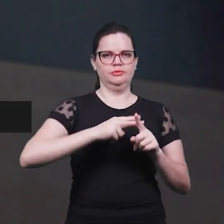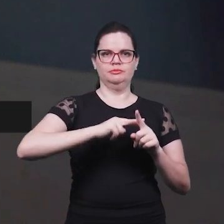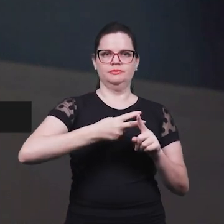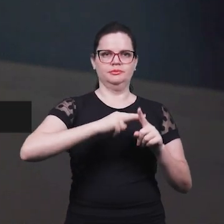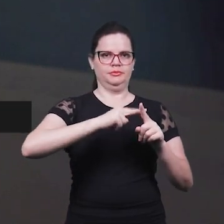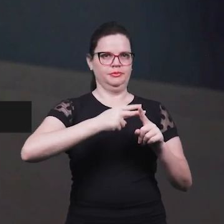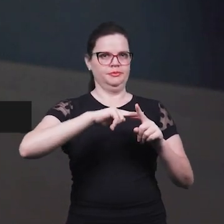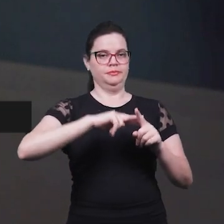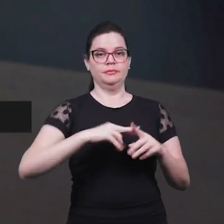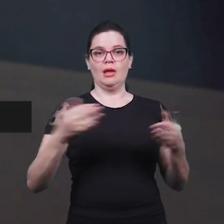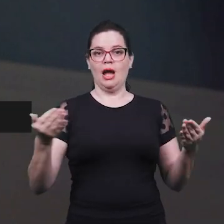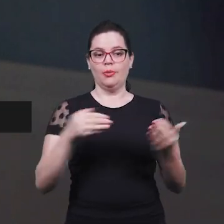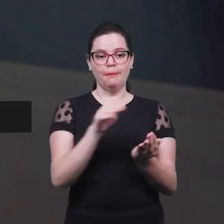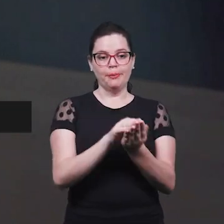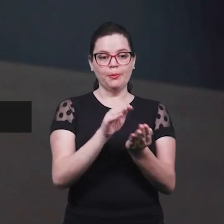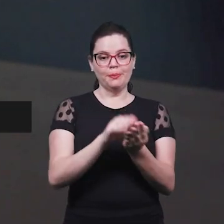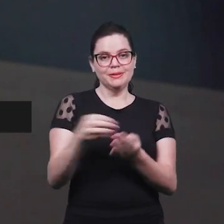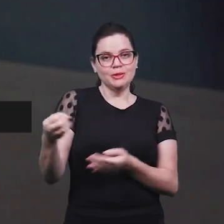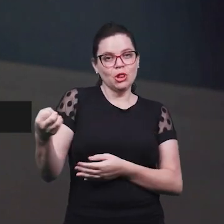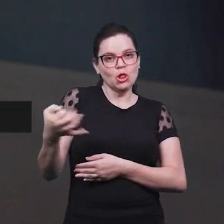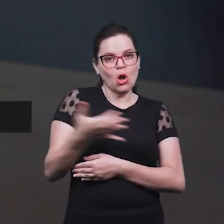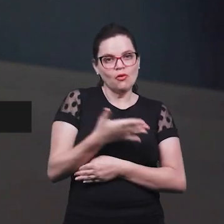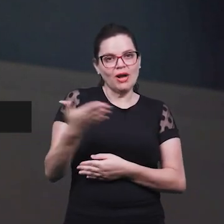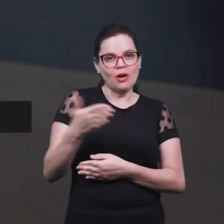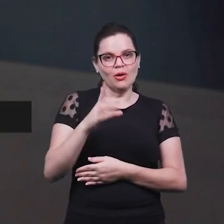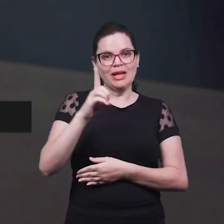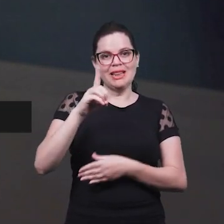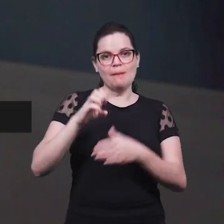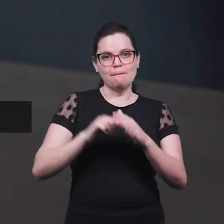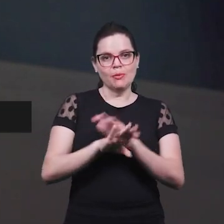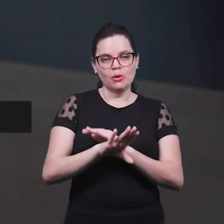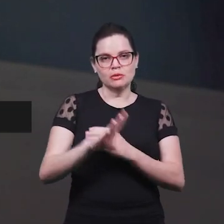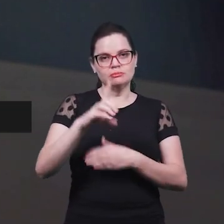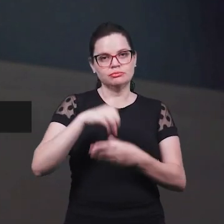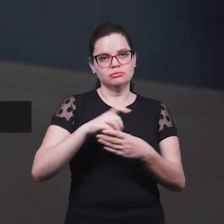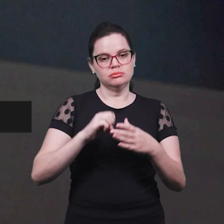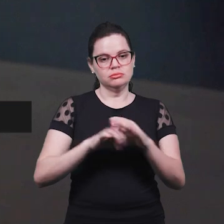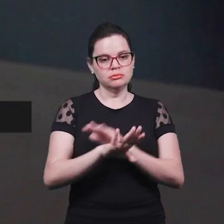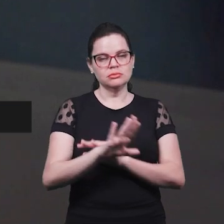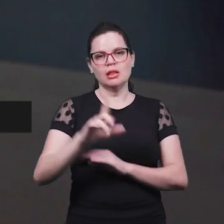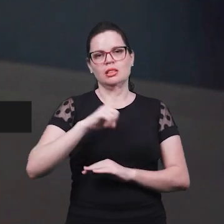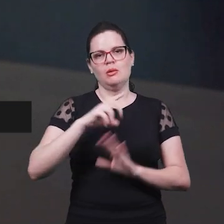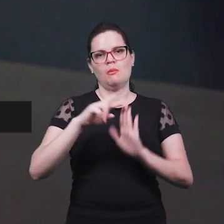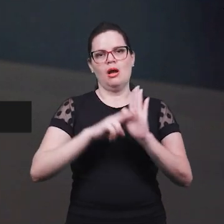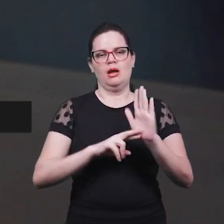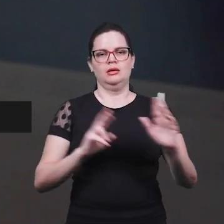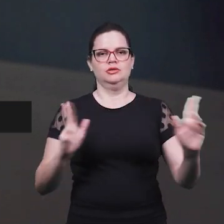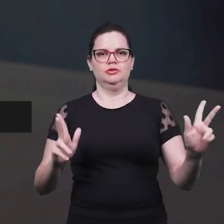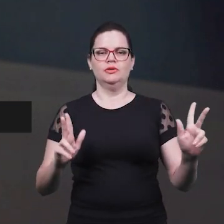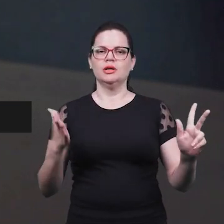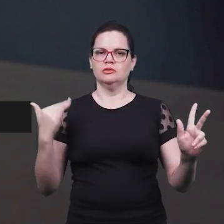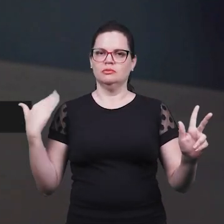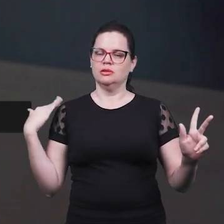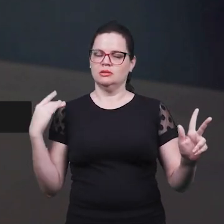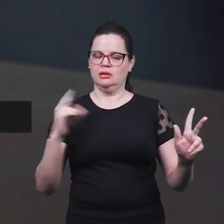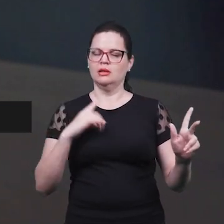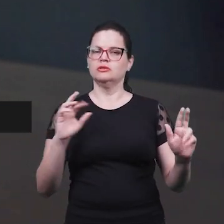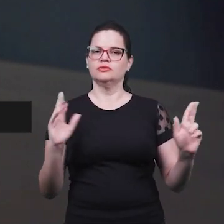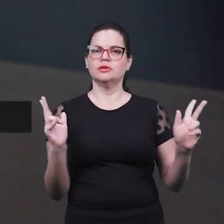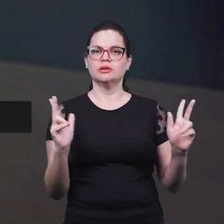As poupanças mais novas, os depósitos mais recentes, elas têm uma regra diferente da poupança antiga,